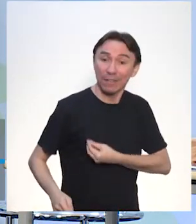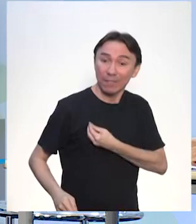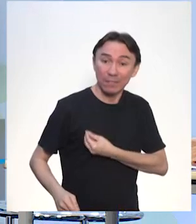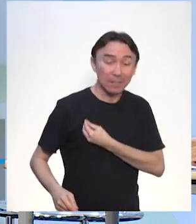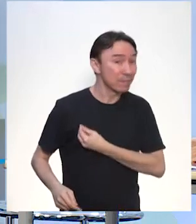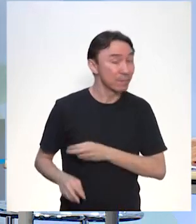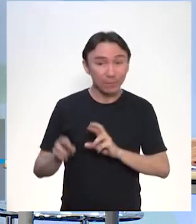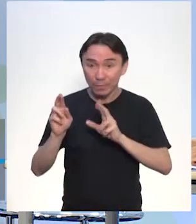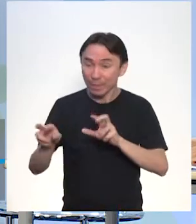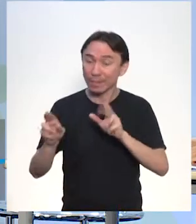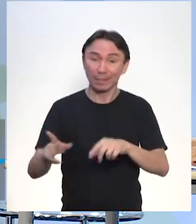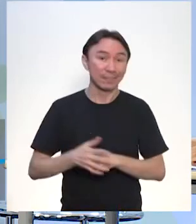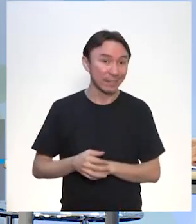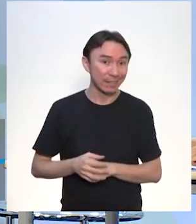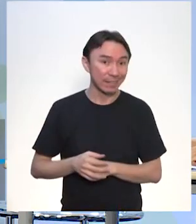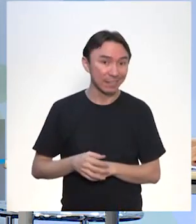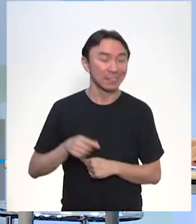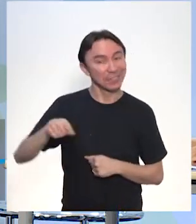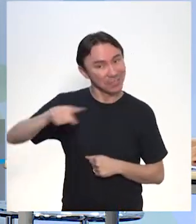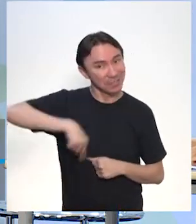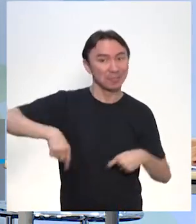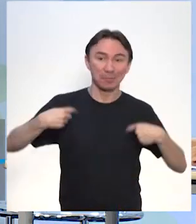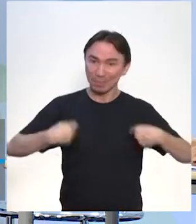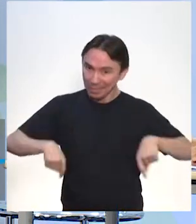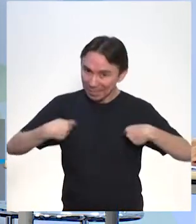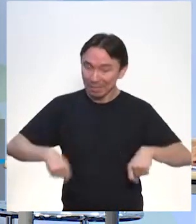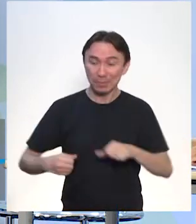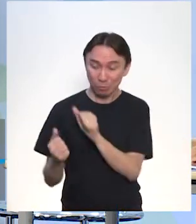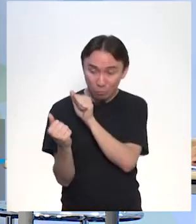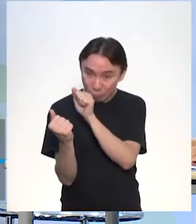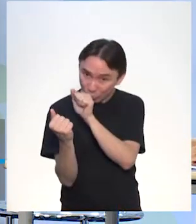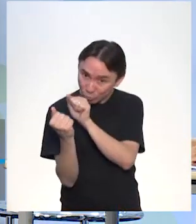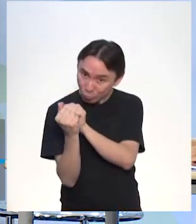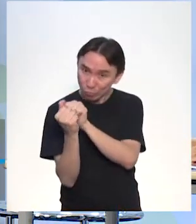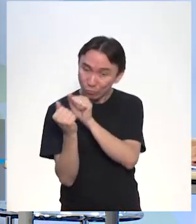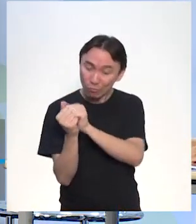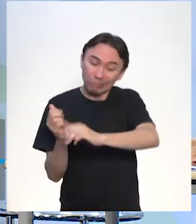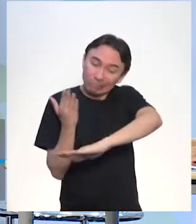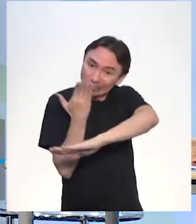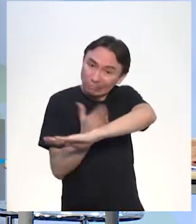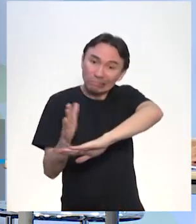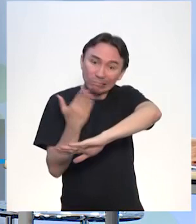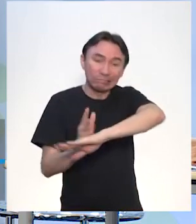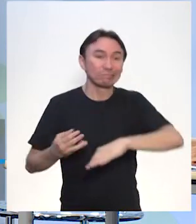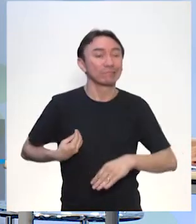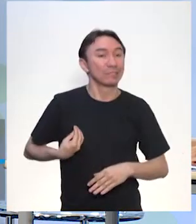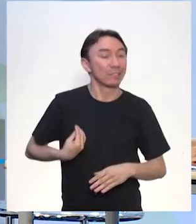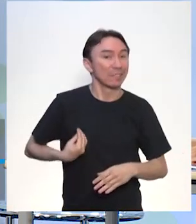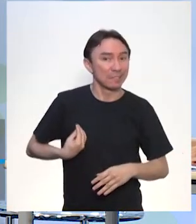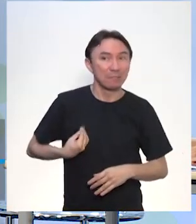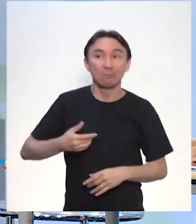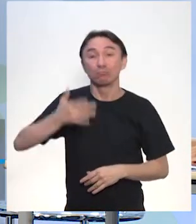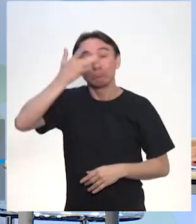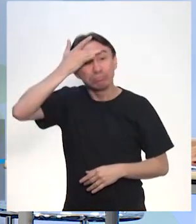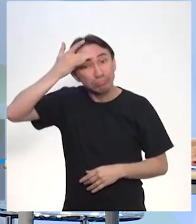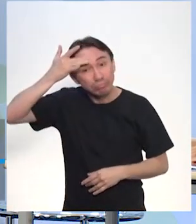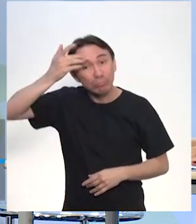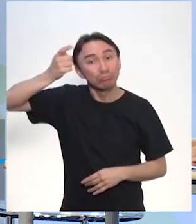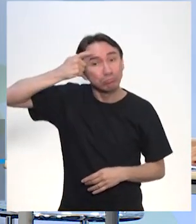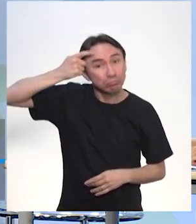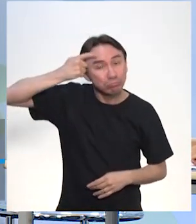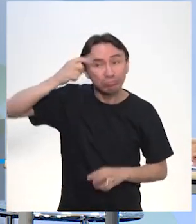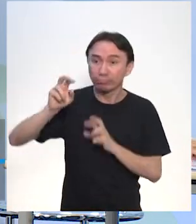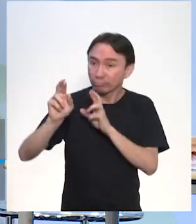imagem ilustra que a gente pode, sim, aprender a conviver com quem pensa diferente da